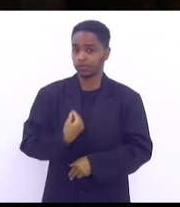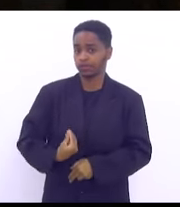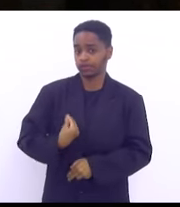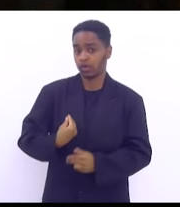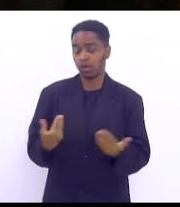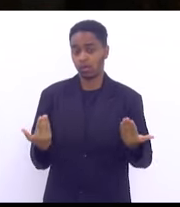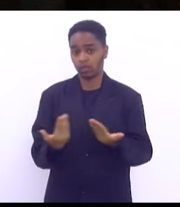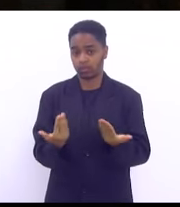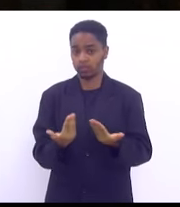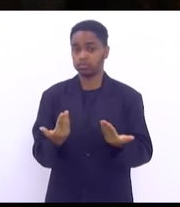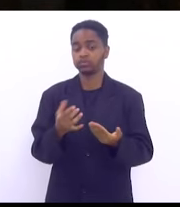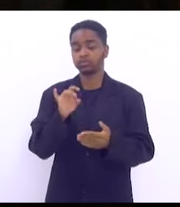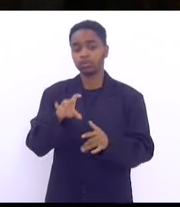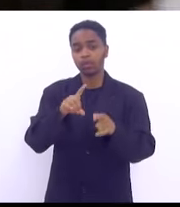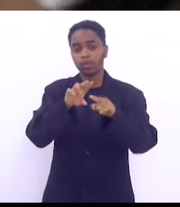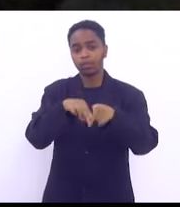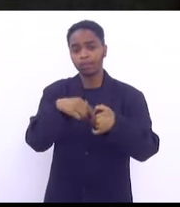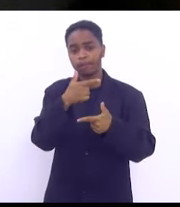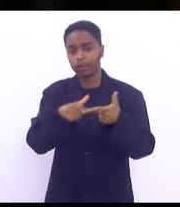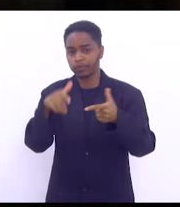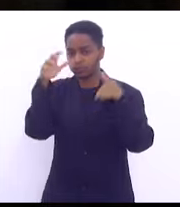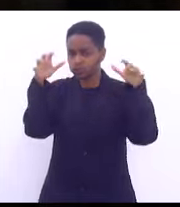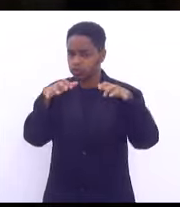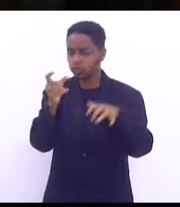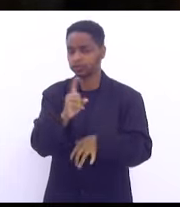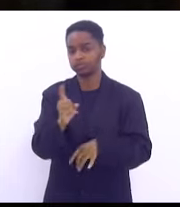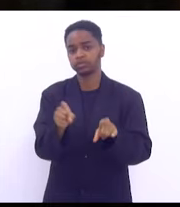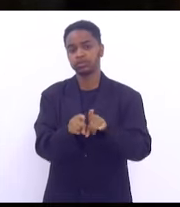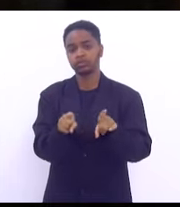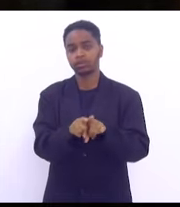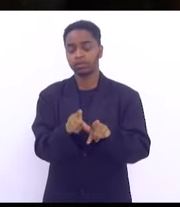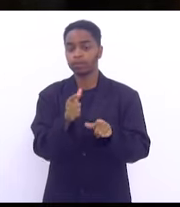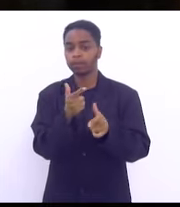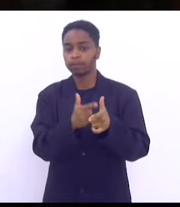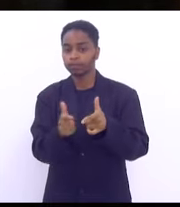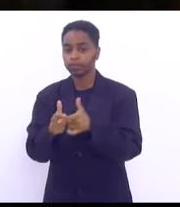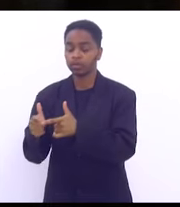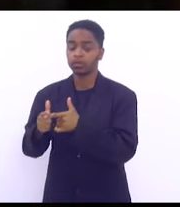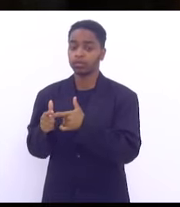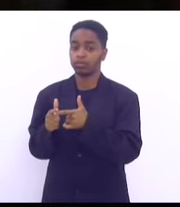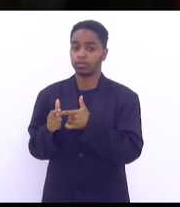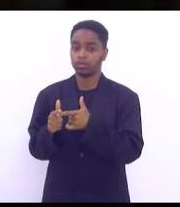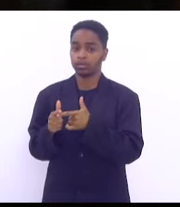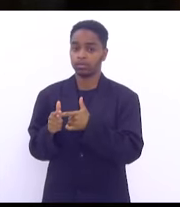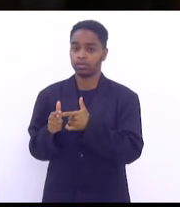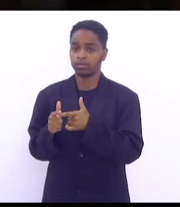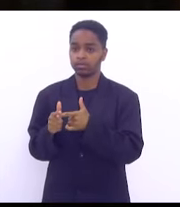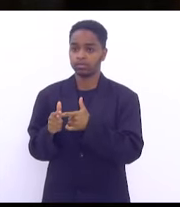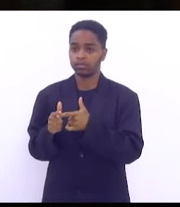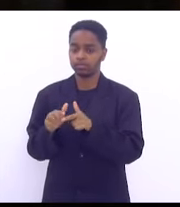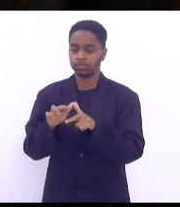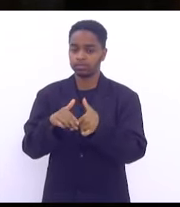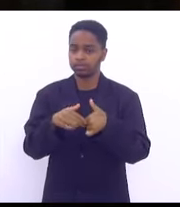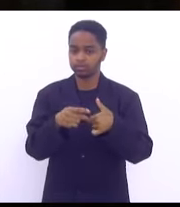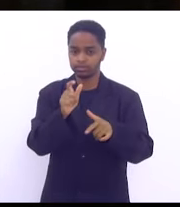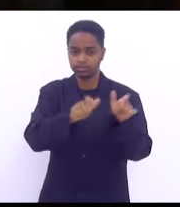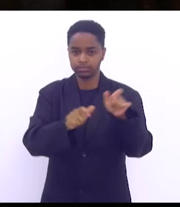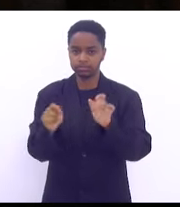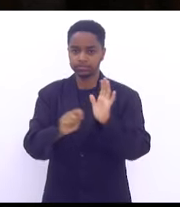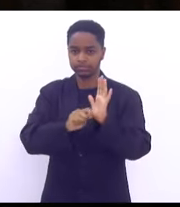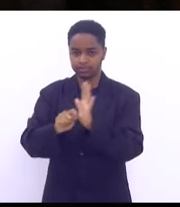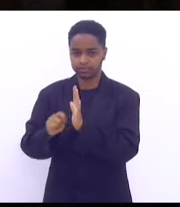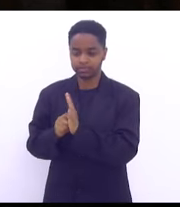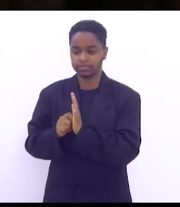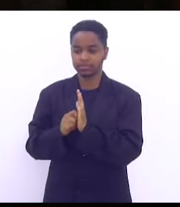só com os problemas da chuva, bem como com o problema dos cracudos. Com muita honra, deputado